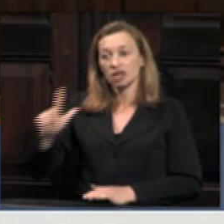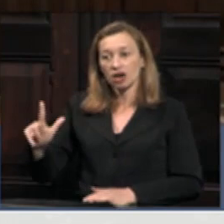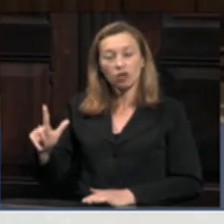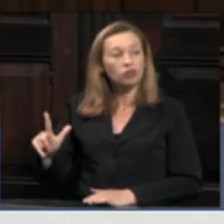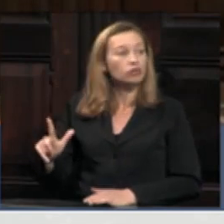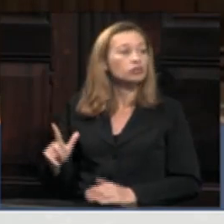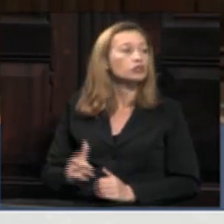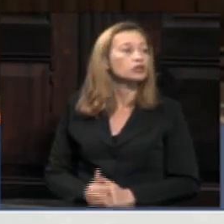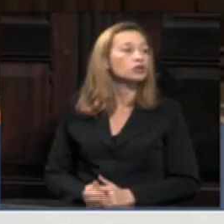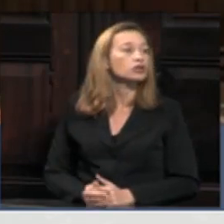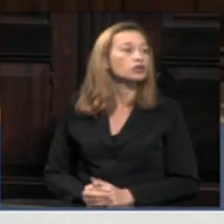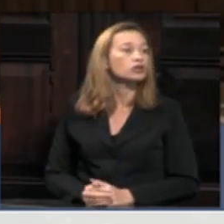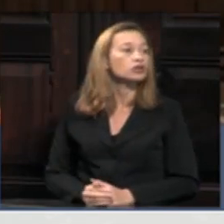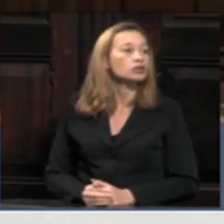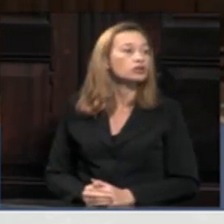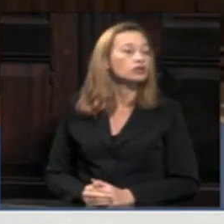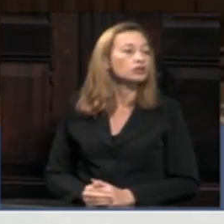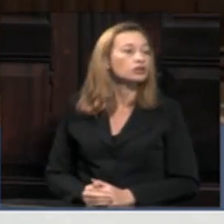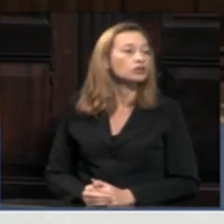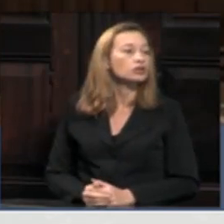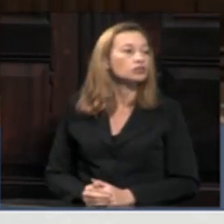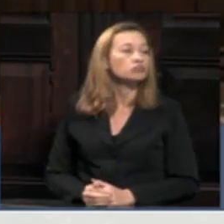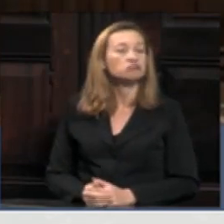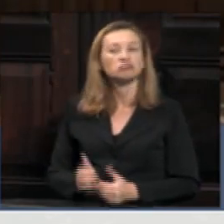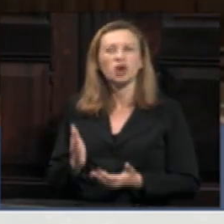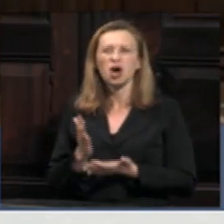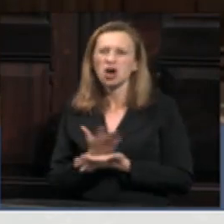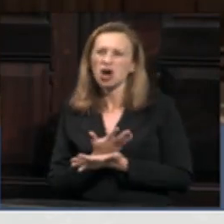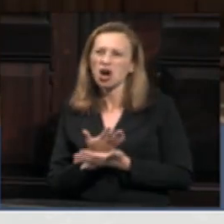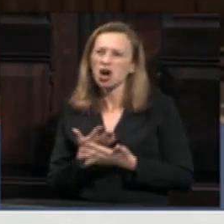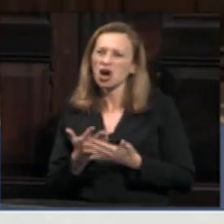possivelmente por algum acordo